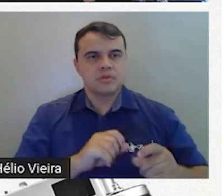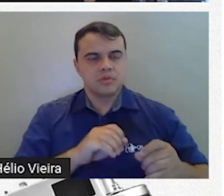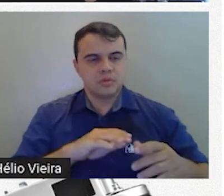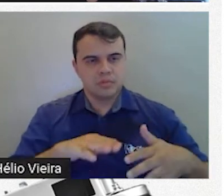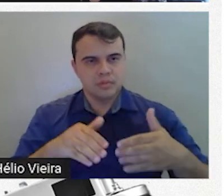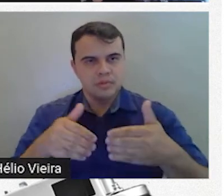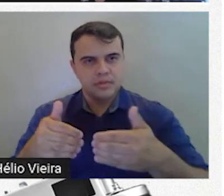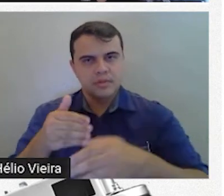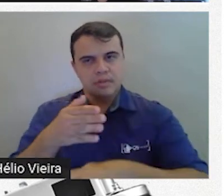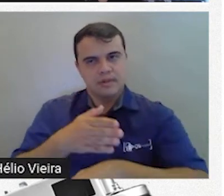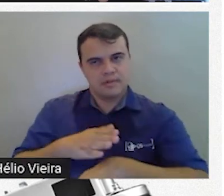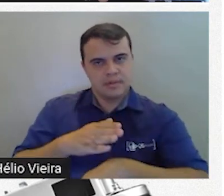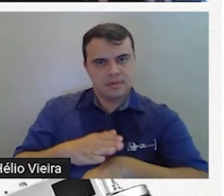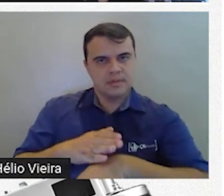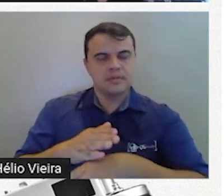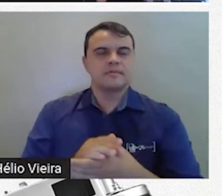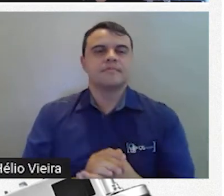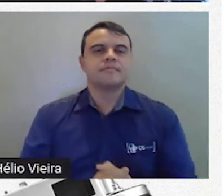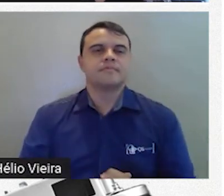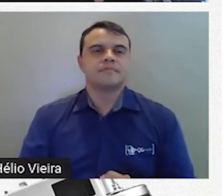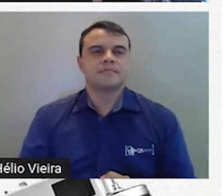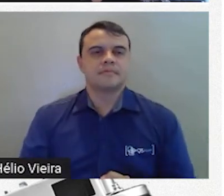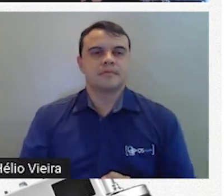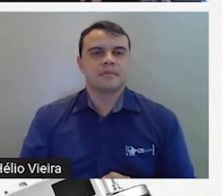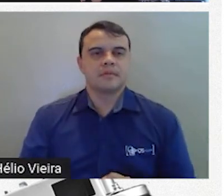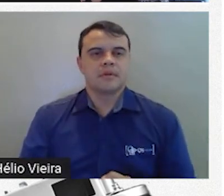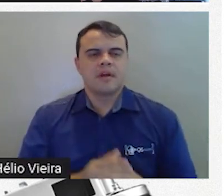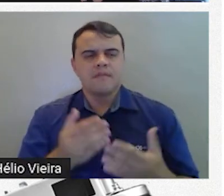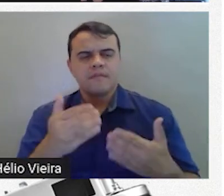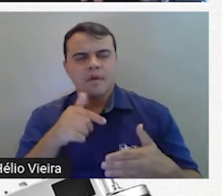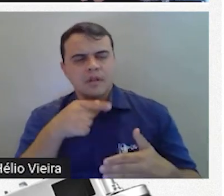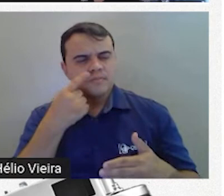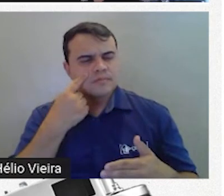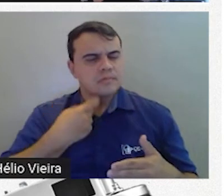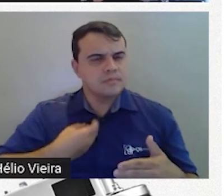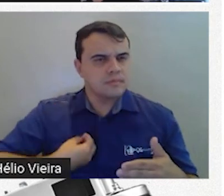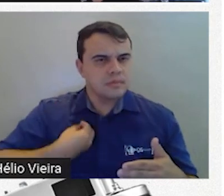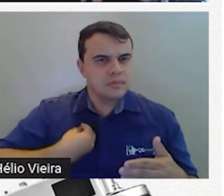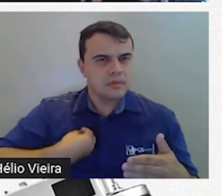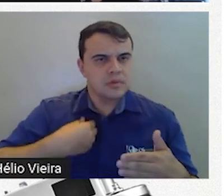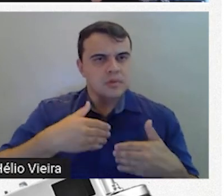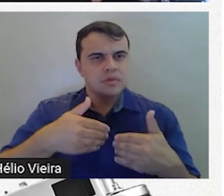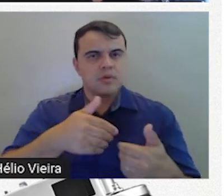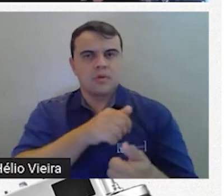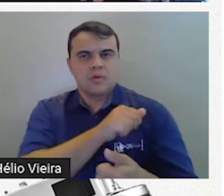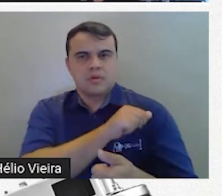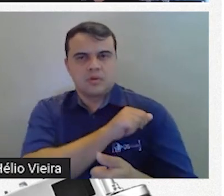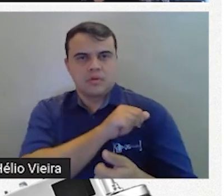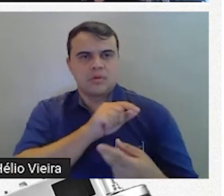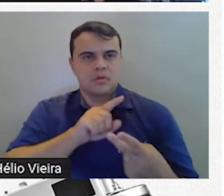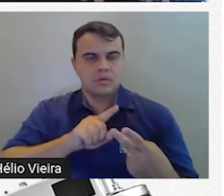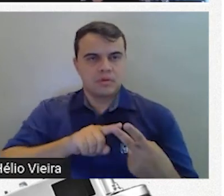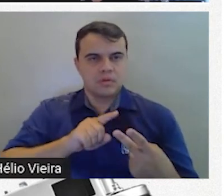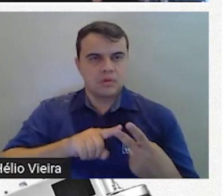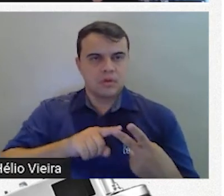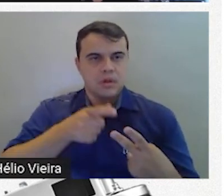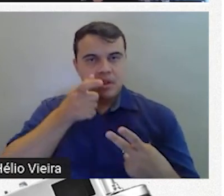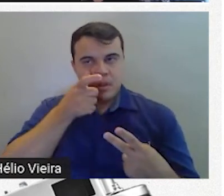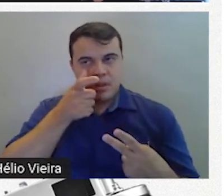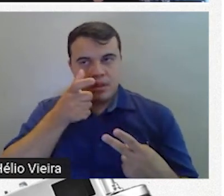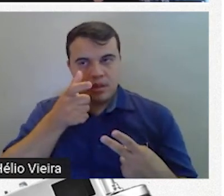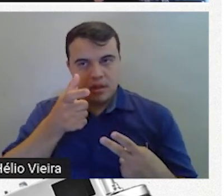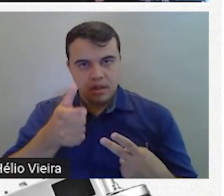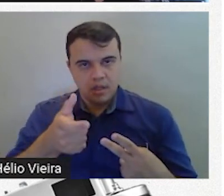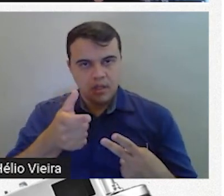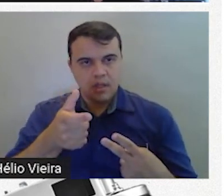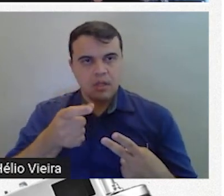da prática, né? Então, da participação desde o início, do aluno, do interesse